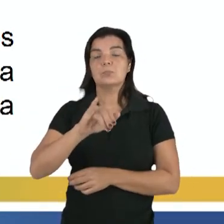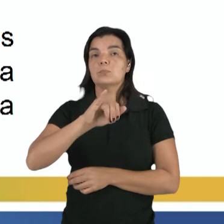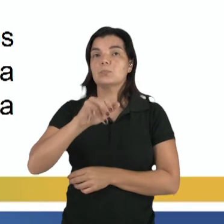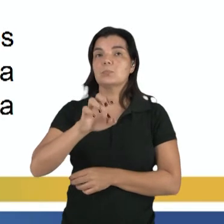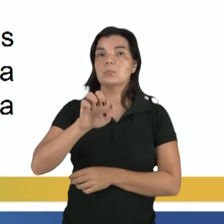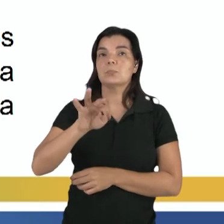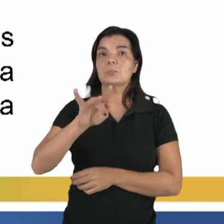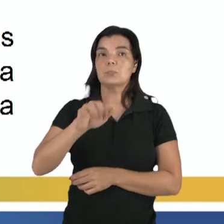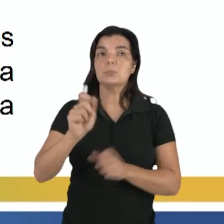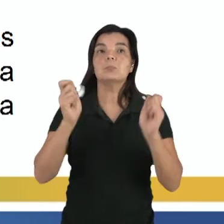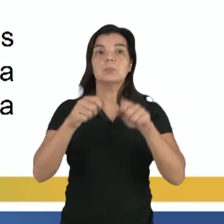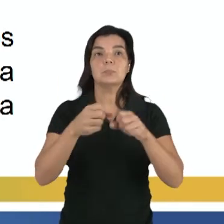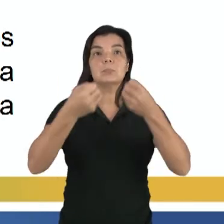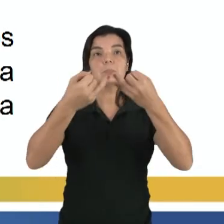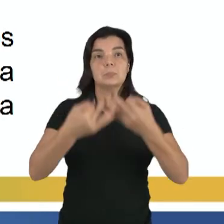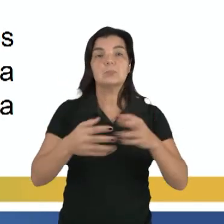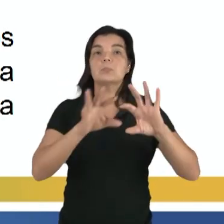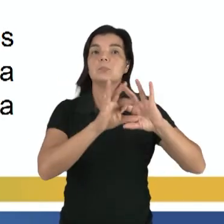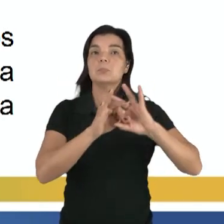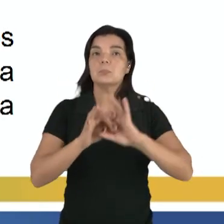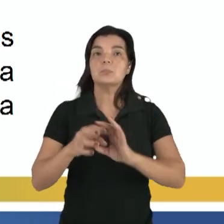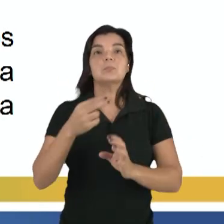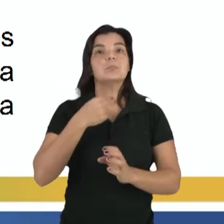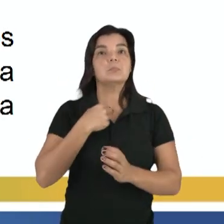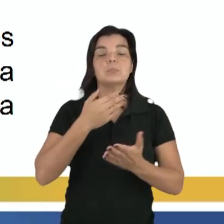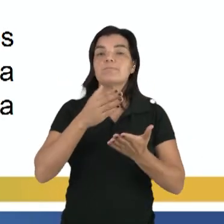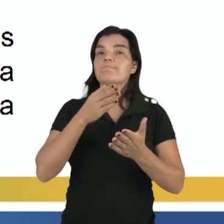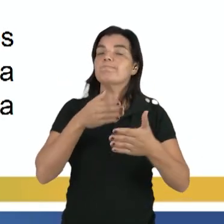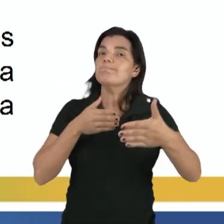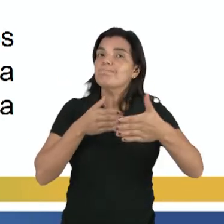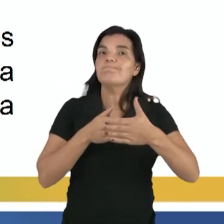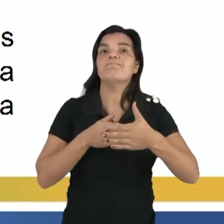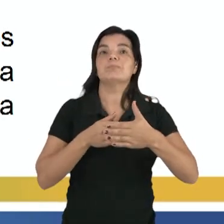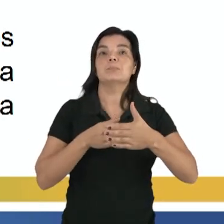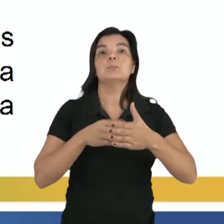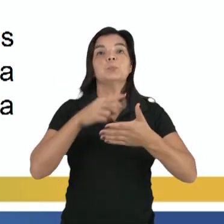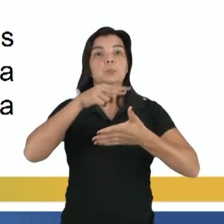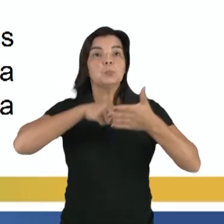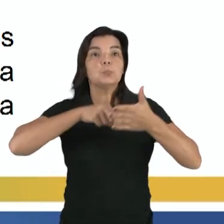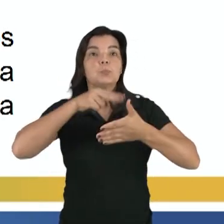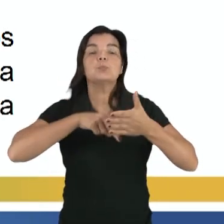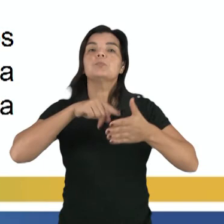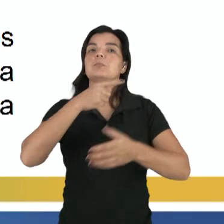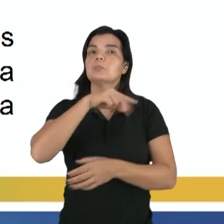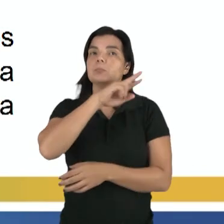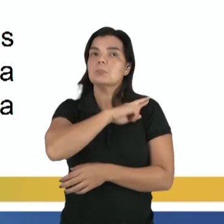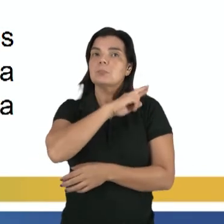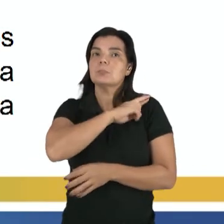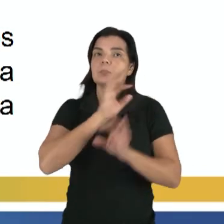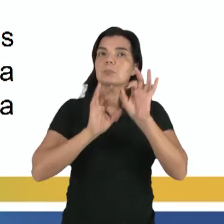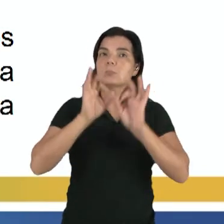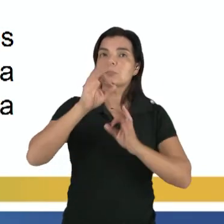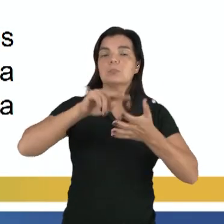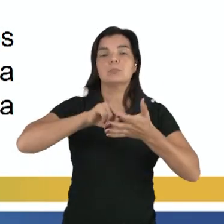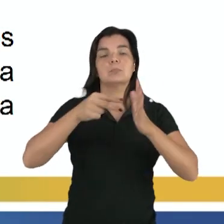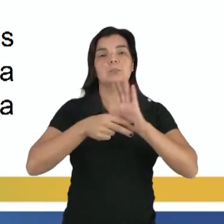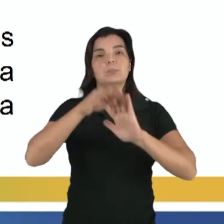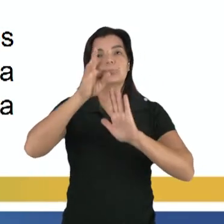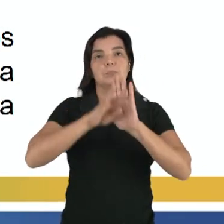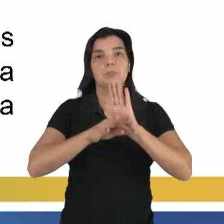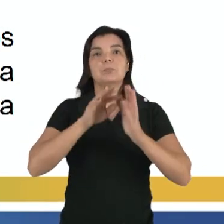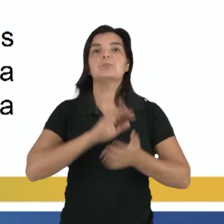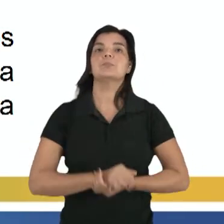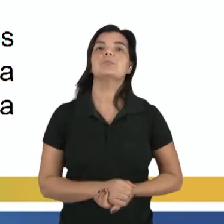sentidos elementos subjetivos, podem dizer que a coerência não pode ser delimitada, pois o leitor é o responsável